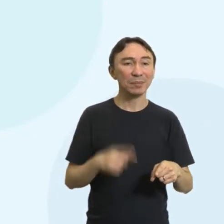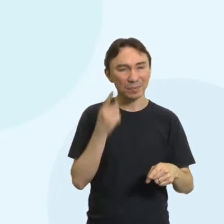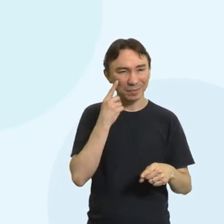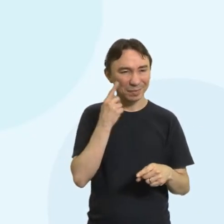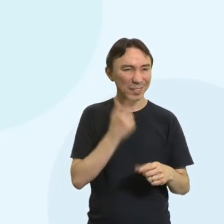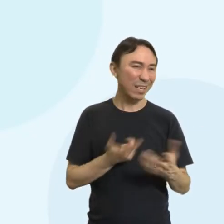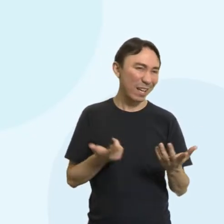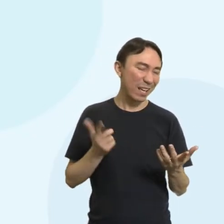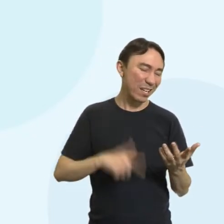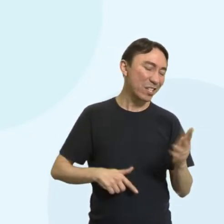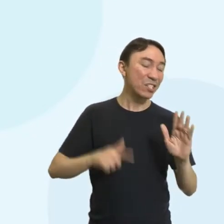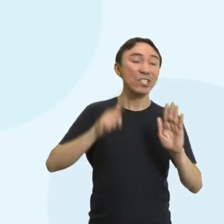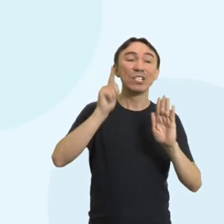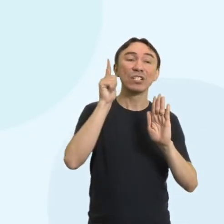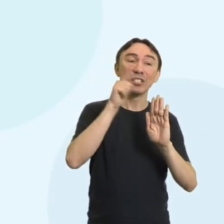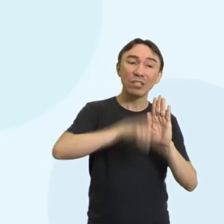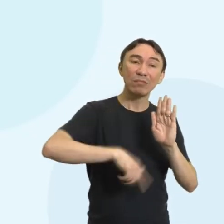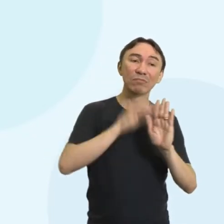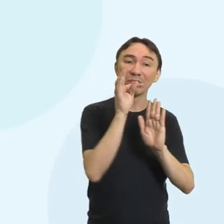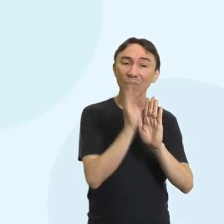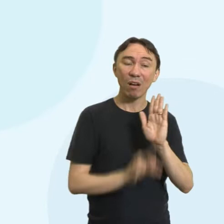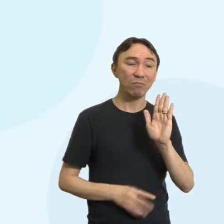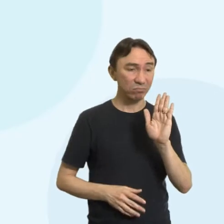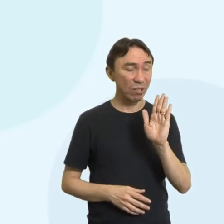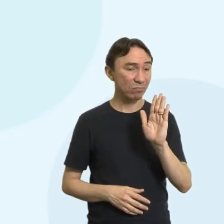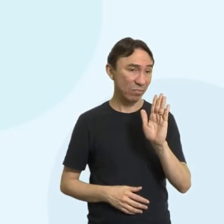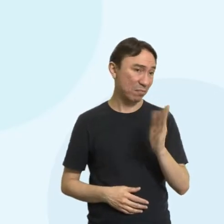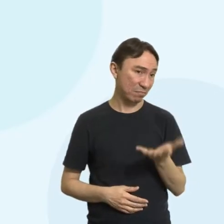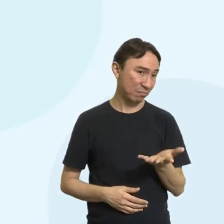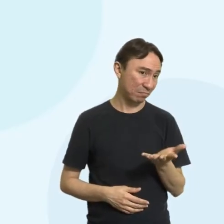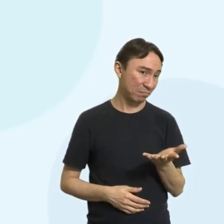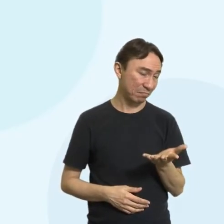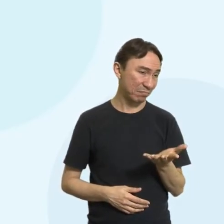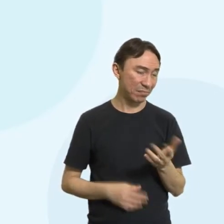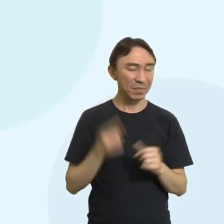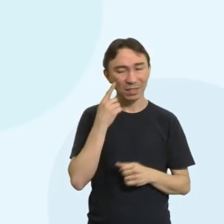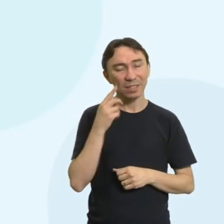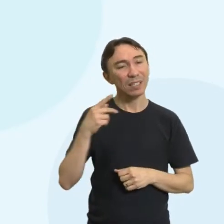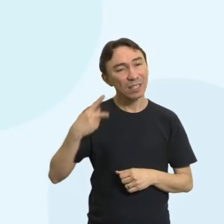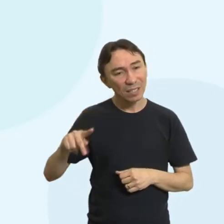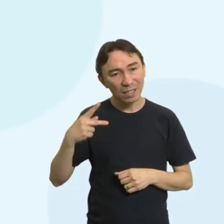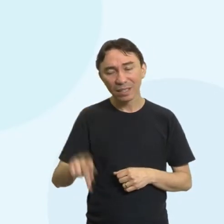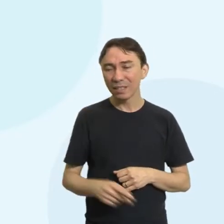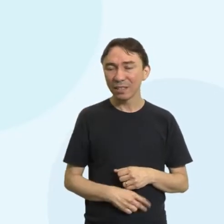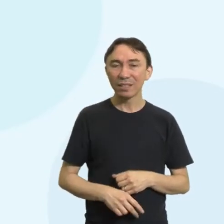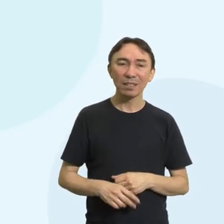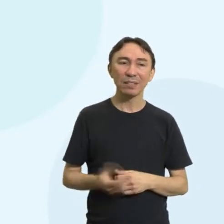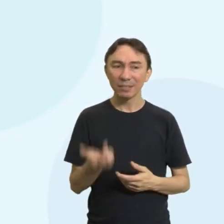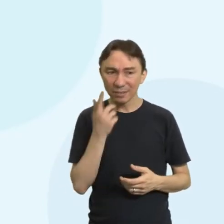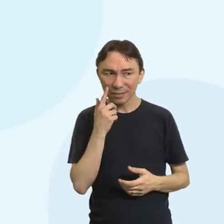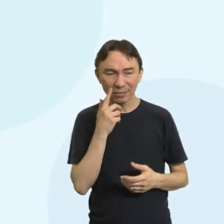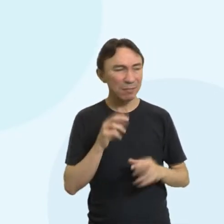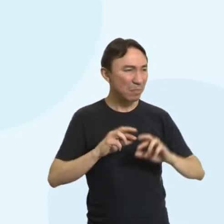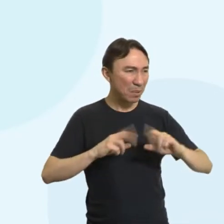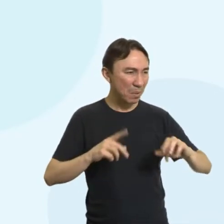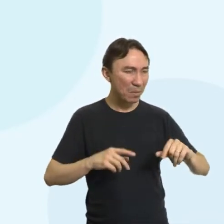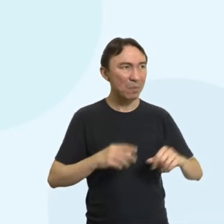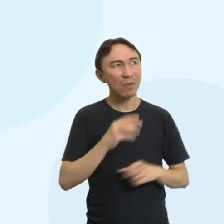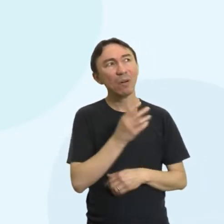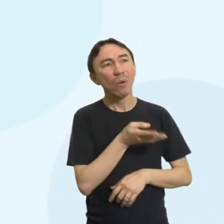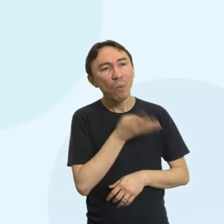mesmo, as características de cada gênero. E também conhecimentos de mundo adquiridos formal ou informalmente pelo